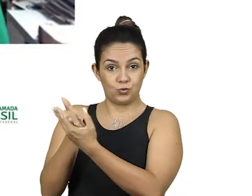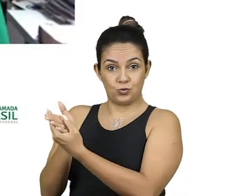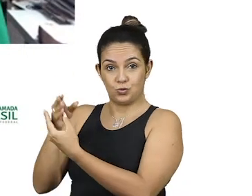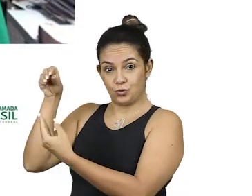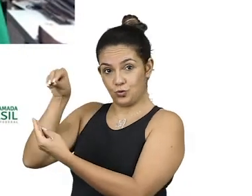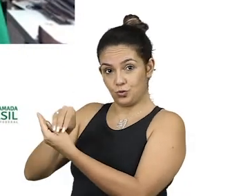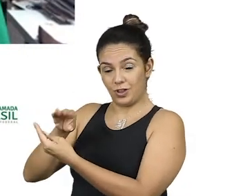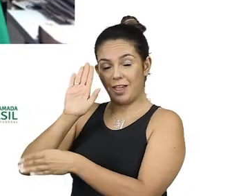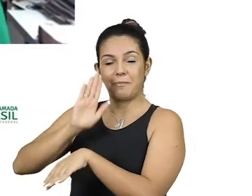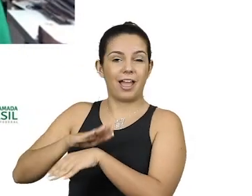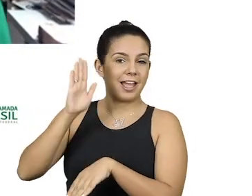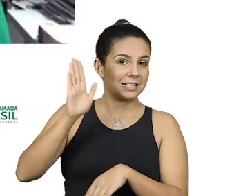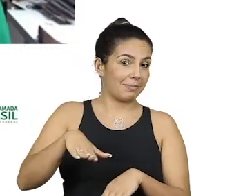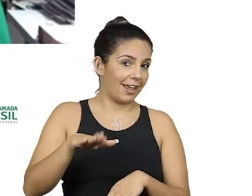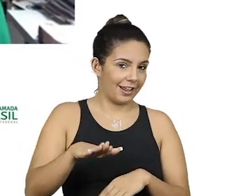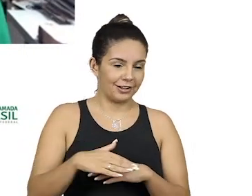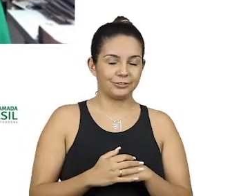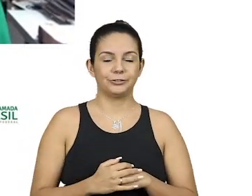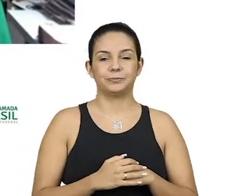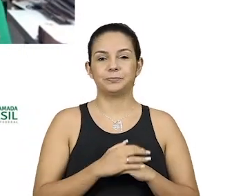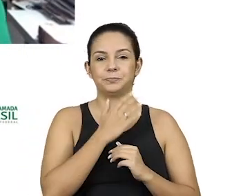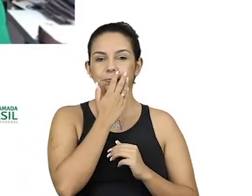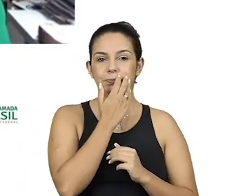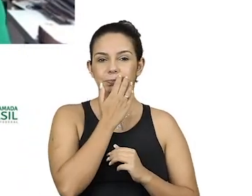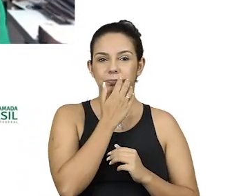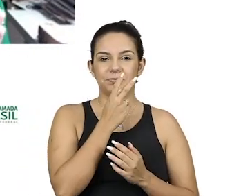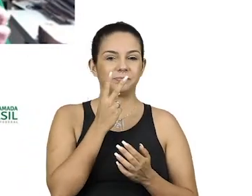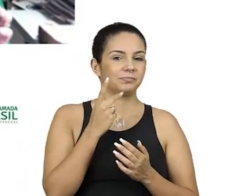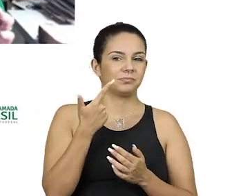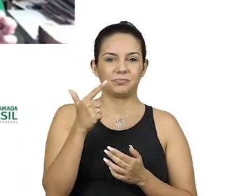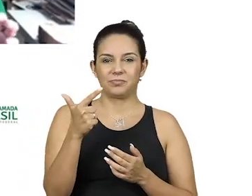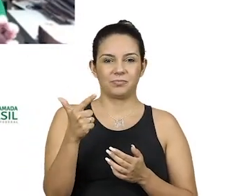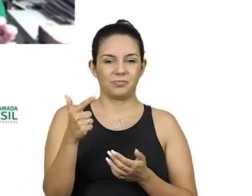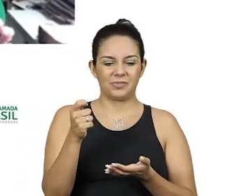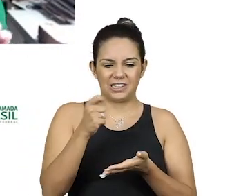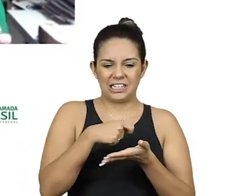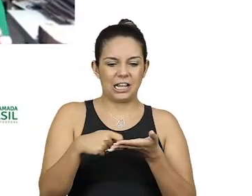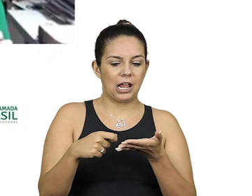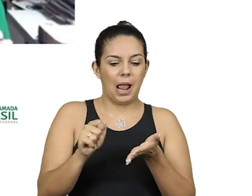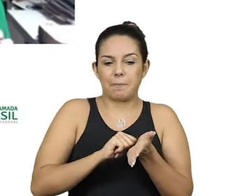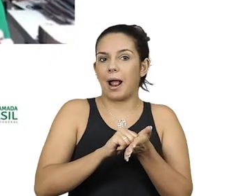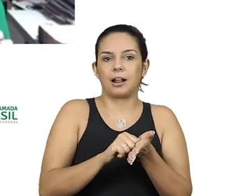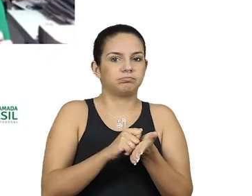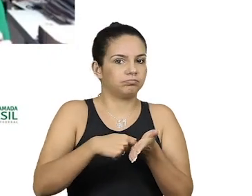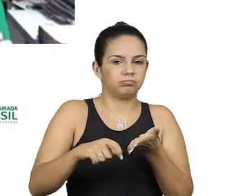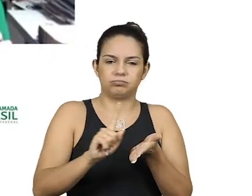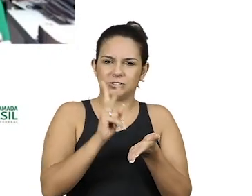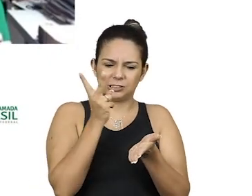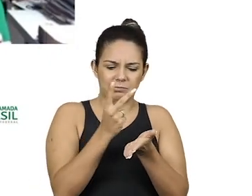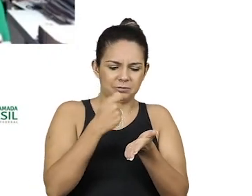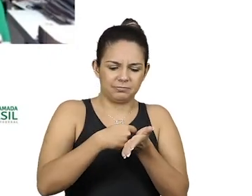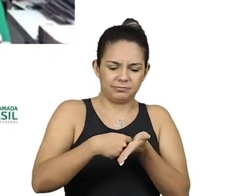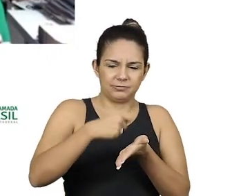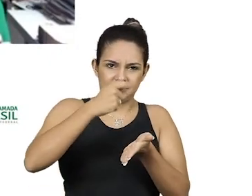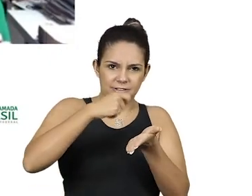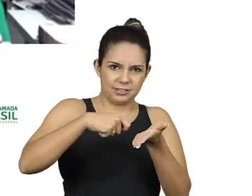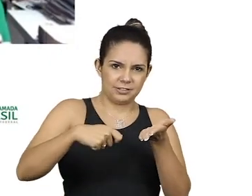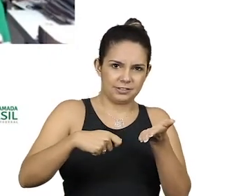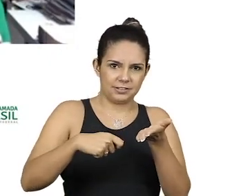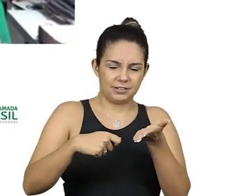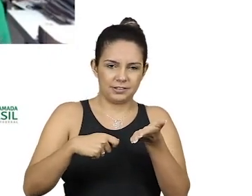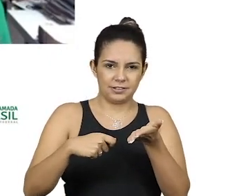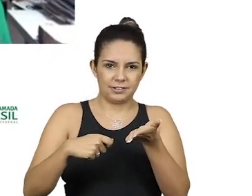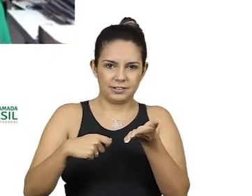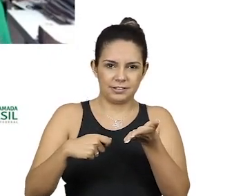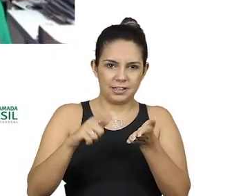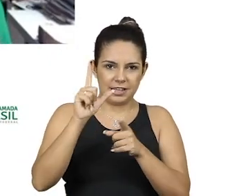mais barato que havia, sem nenhuma rasura, sempre assinado com aquela